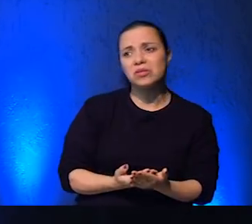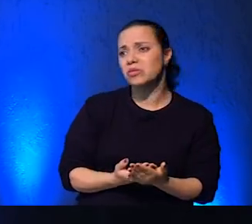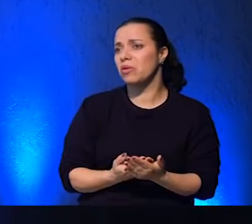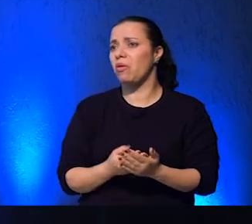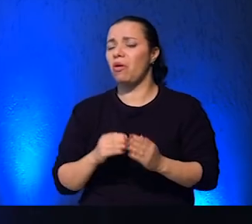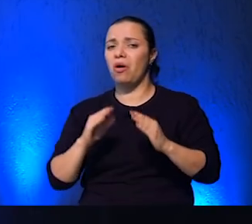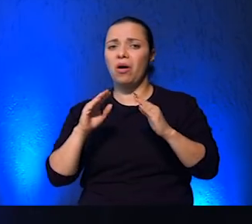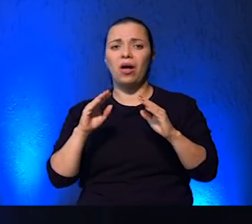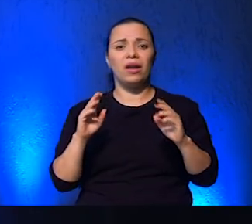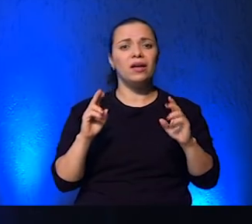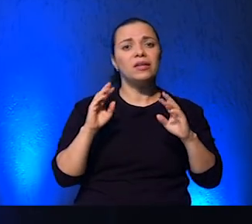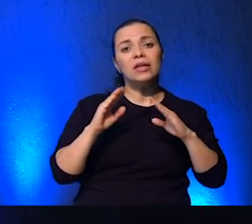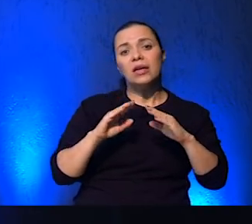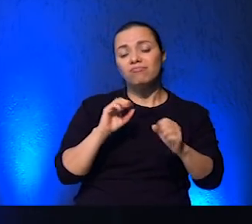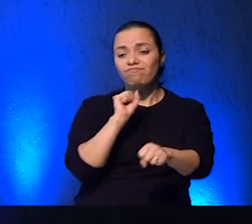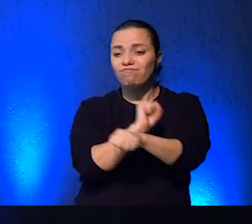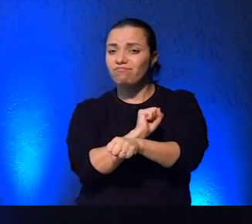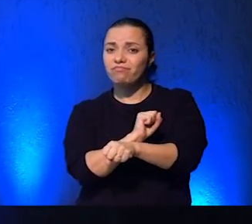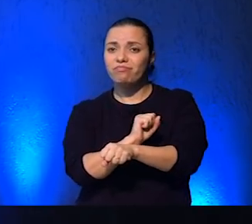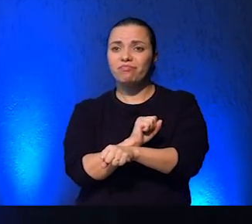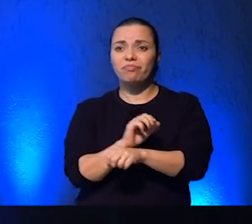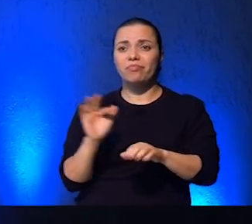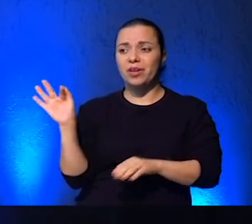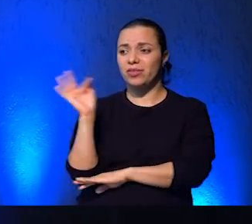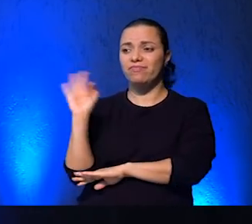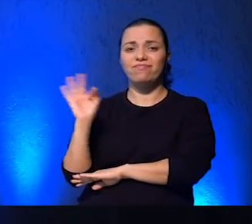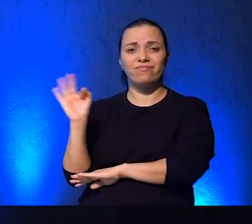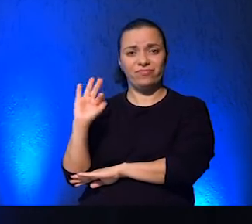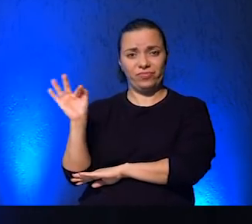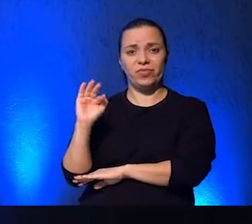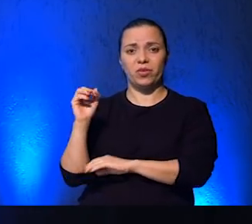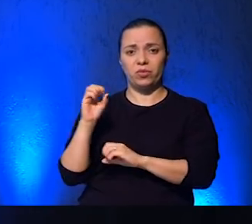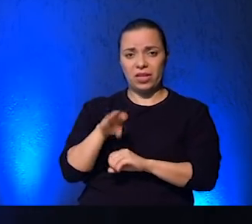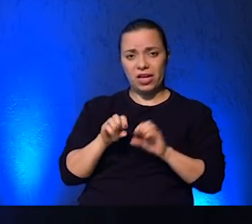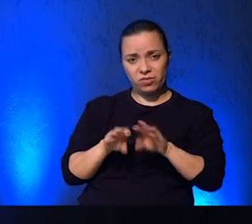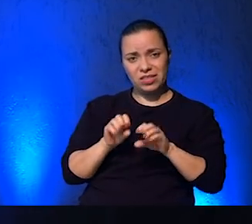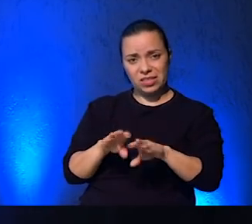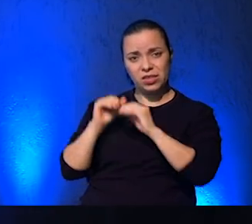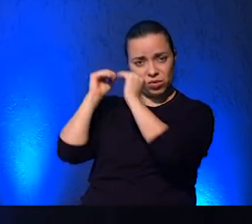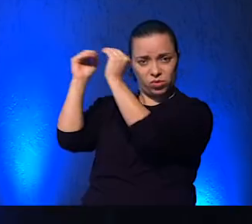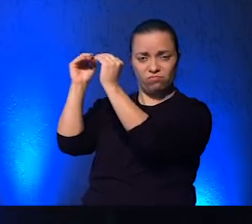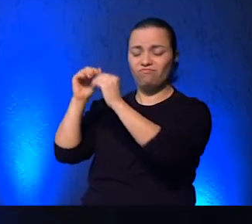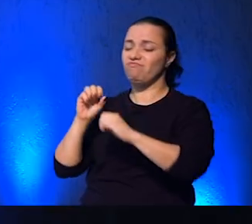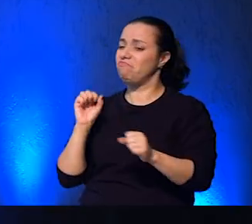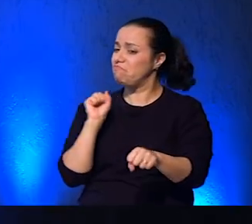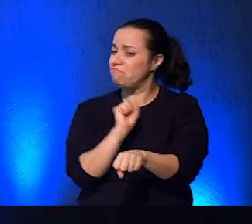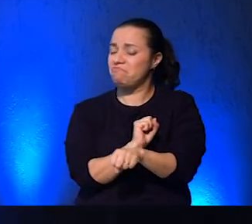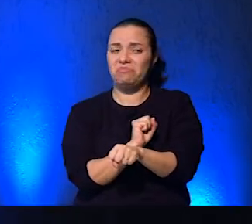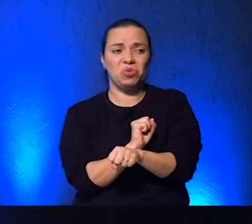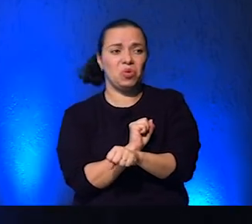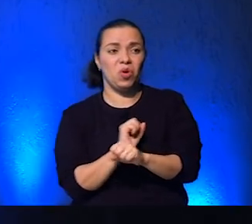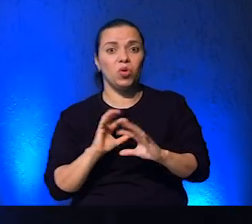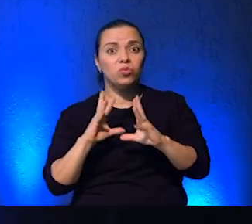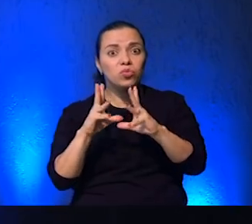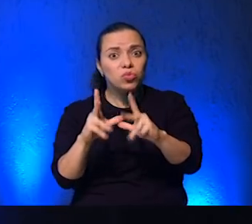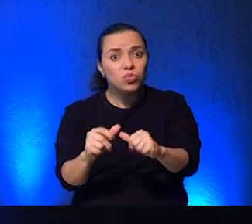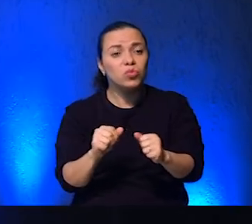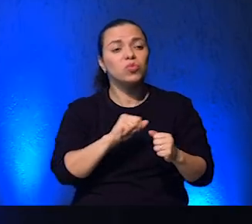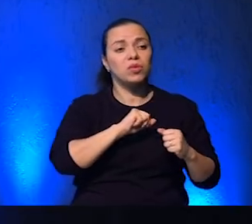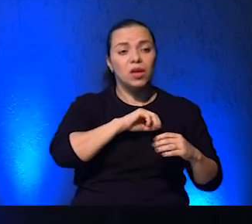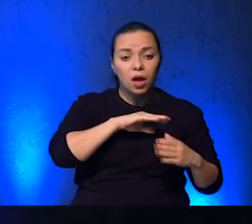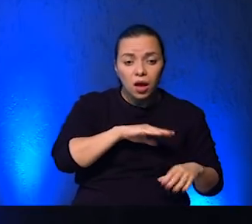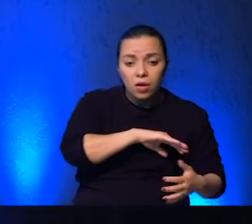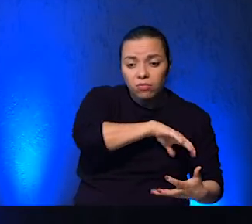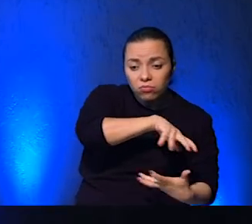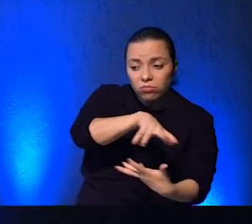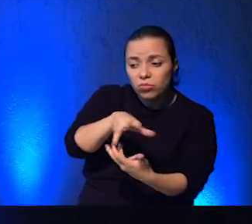funcionar ainda universidades que não voltaram a funcionar ainda tanta coisa parou nesse mundo tanta gente que